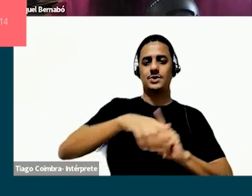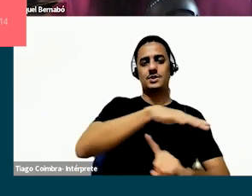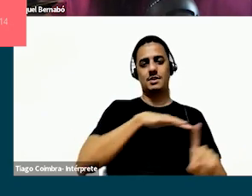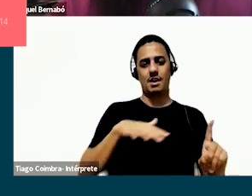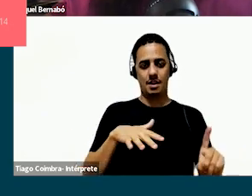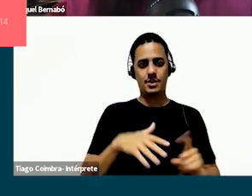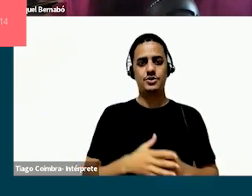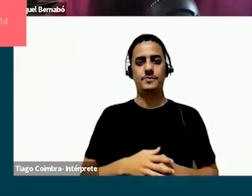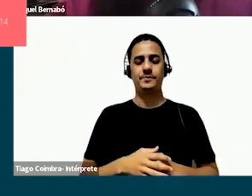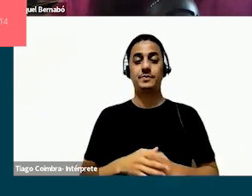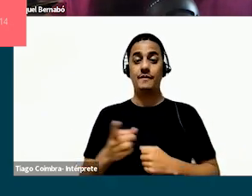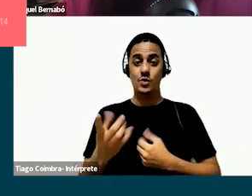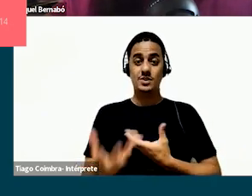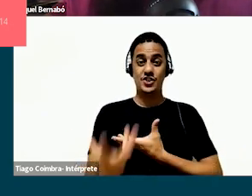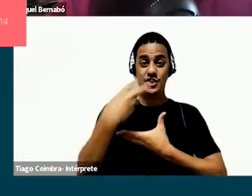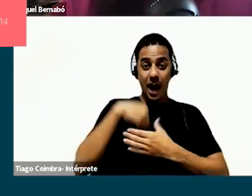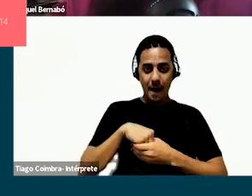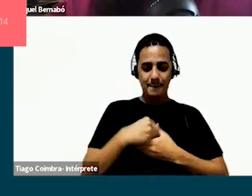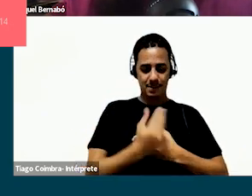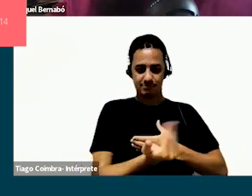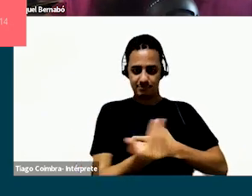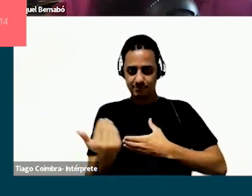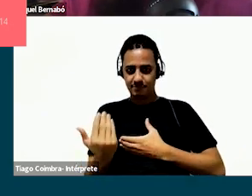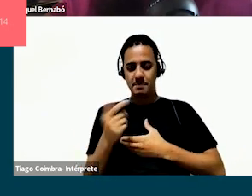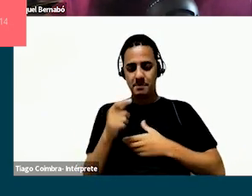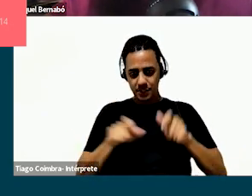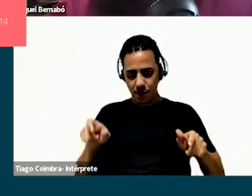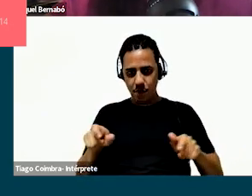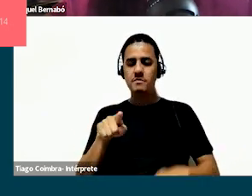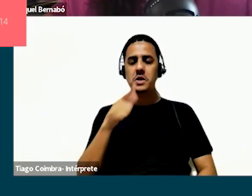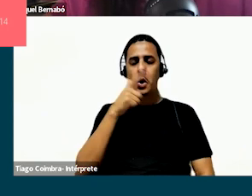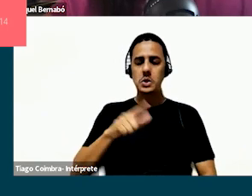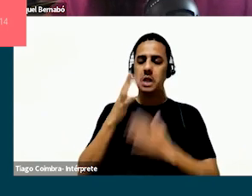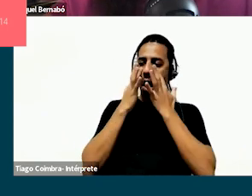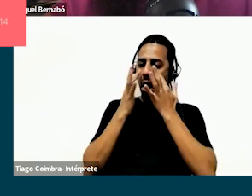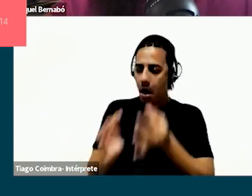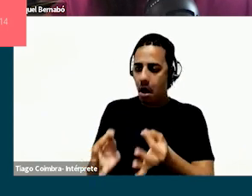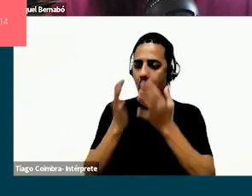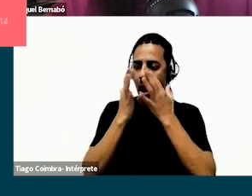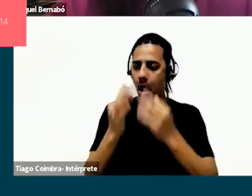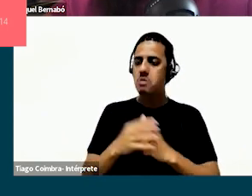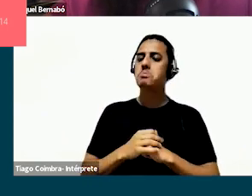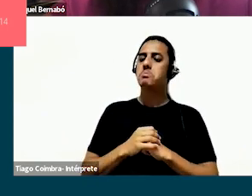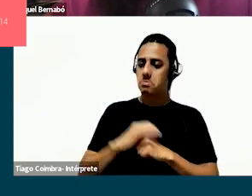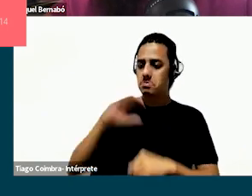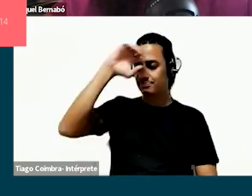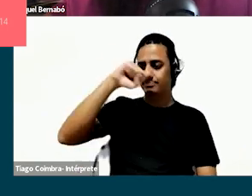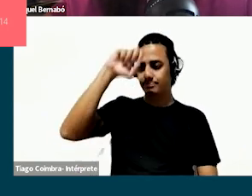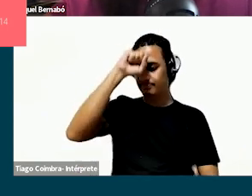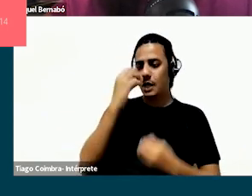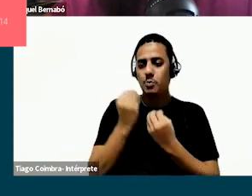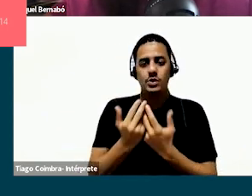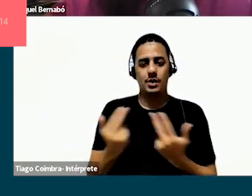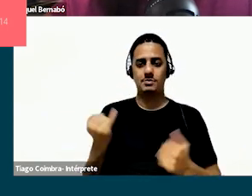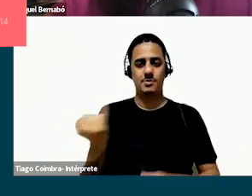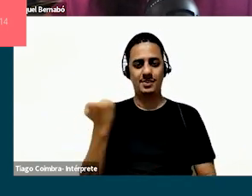não, até para a sociedade. Ao envolver essas pessoas, você vai conseguir ouvi-las e, com isso, você vai aprender lições muito